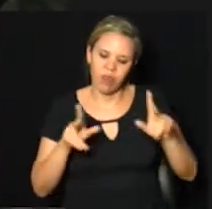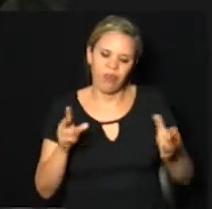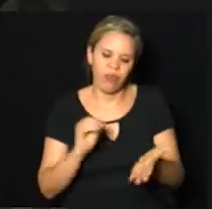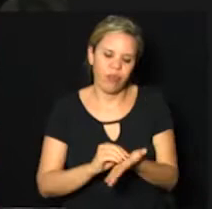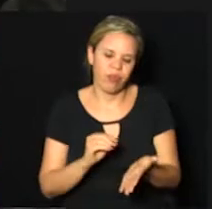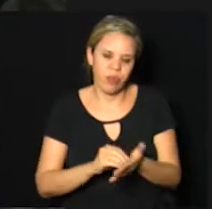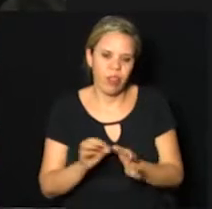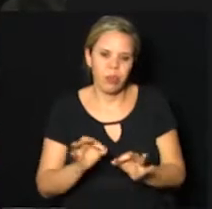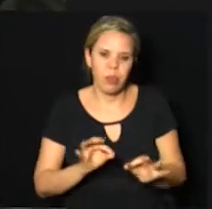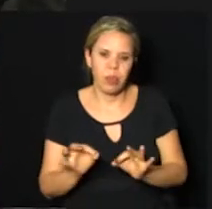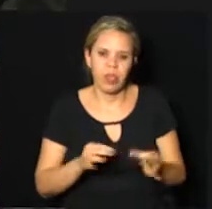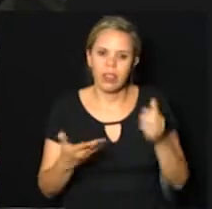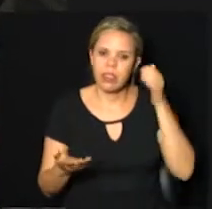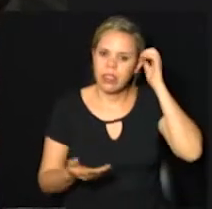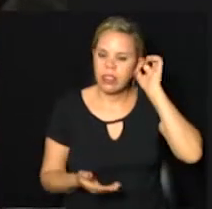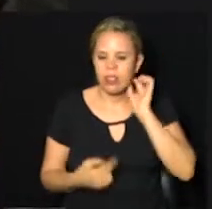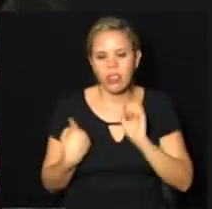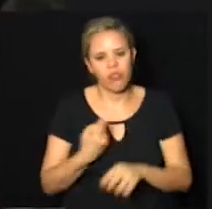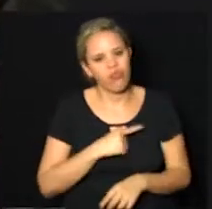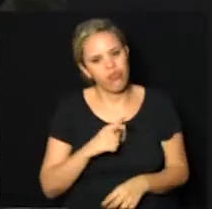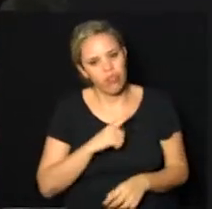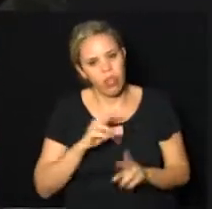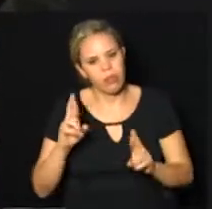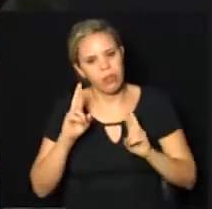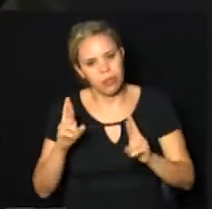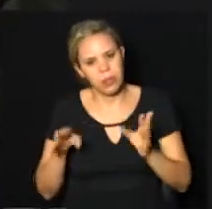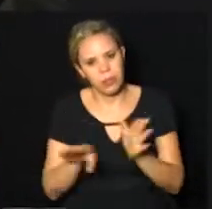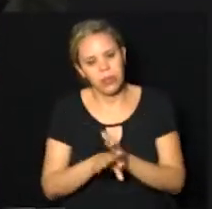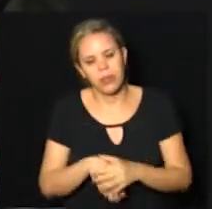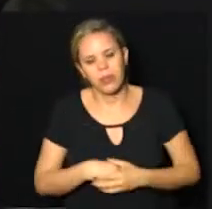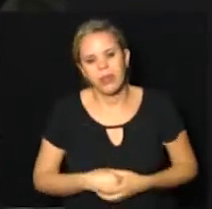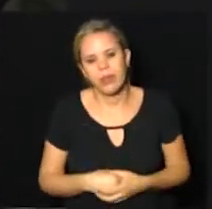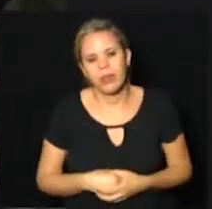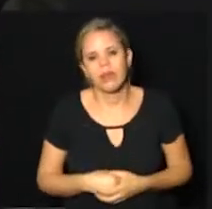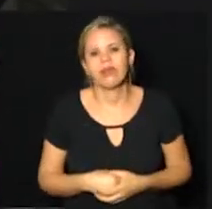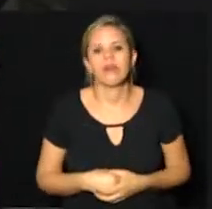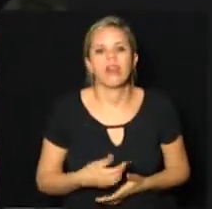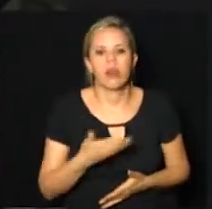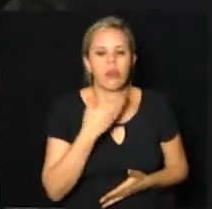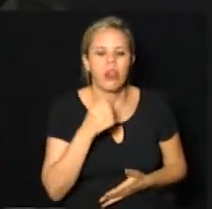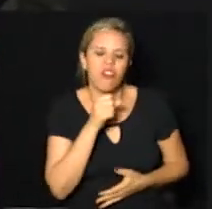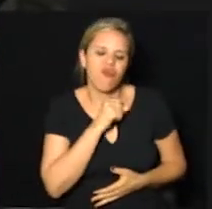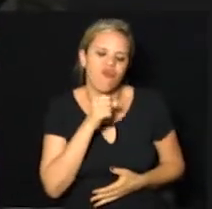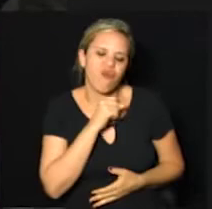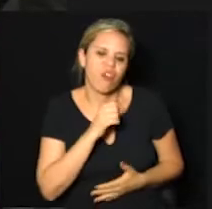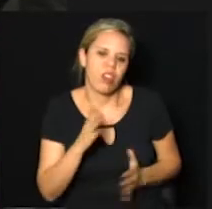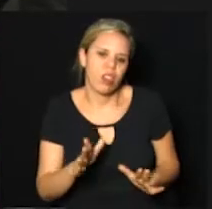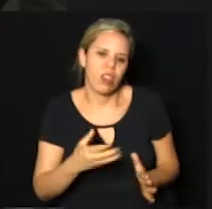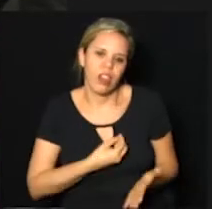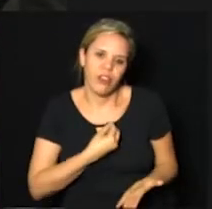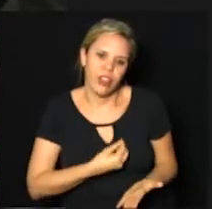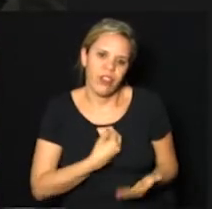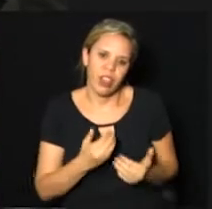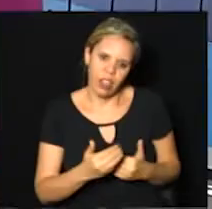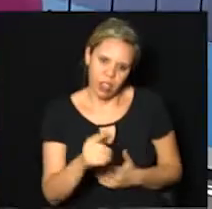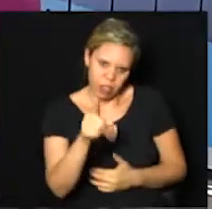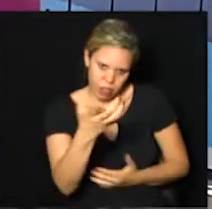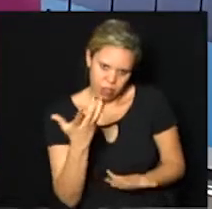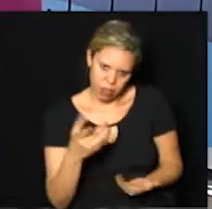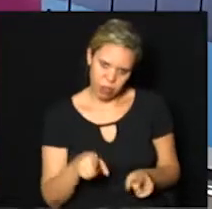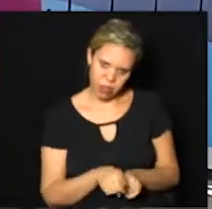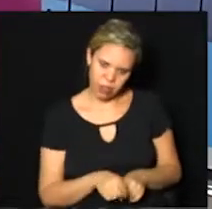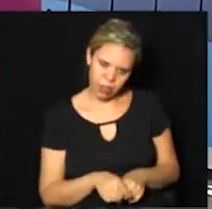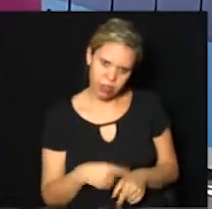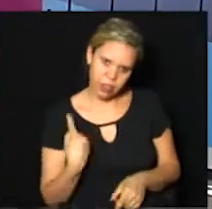esse. Porque a gente tem que torcer para chegar lá, para ficar, para envelhecer, porque eu quero viver, não é, André? Você também. É isso mesmo. Então,